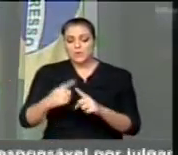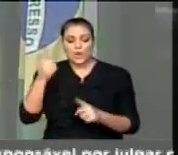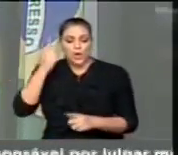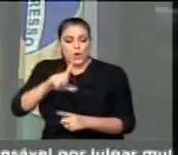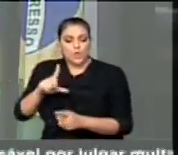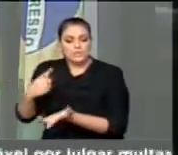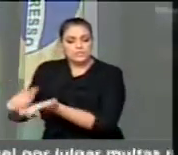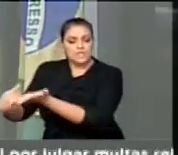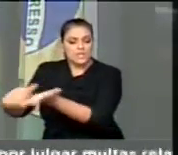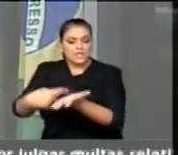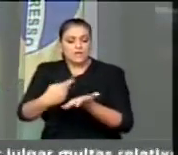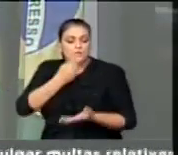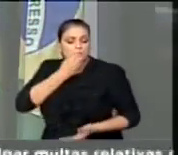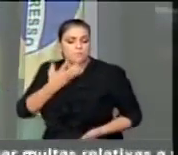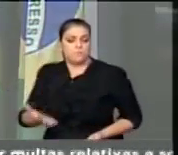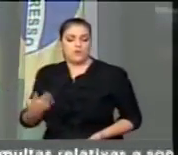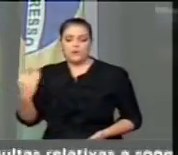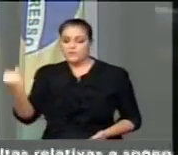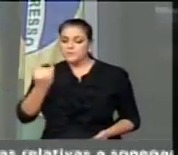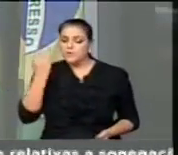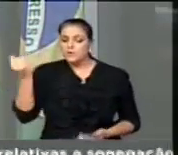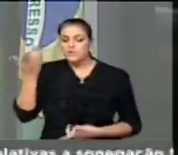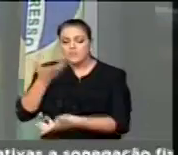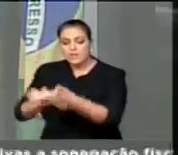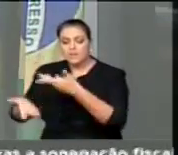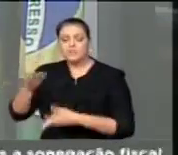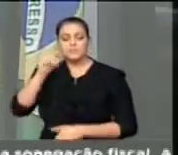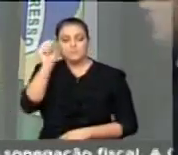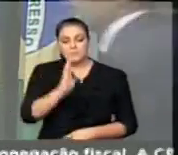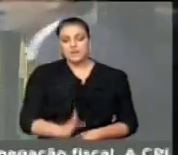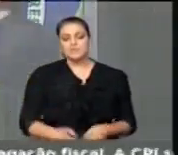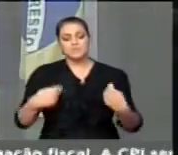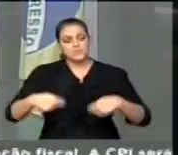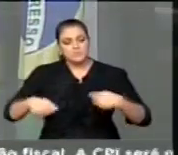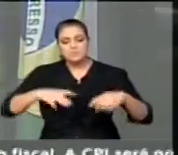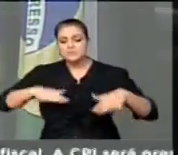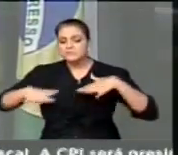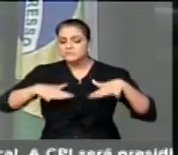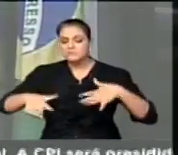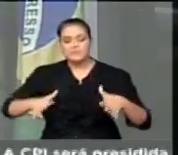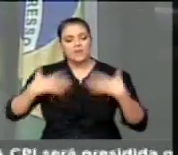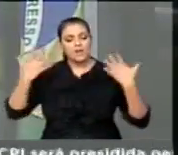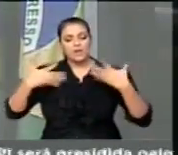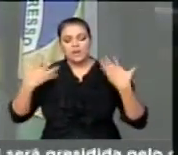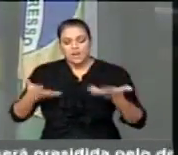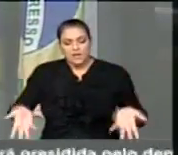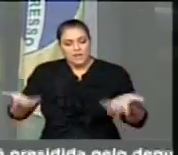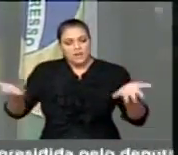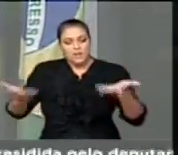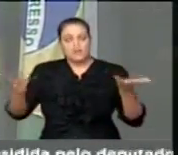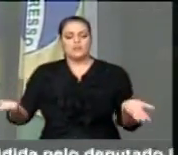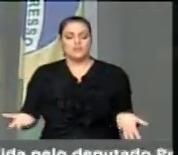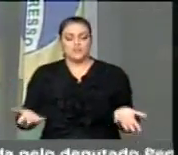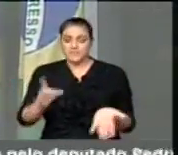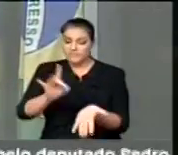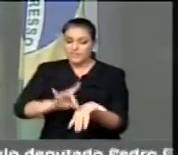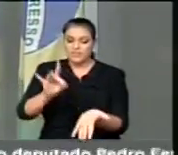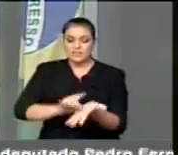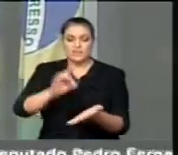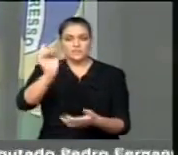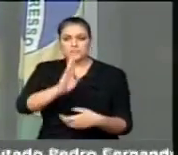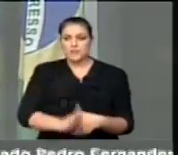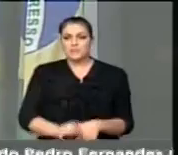parcerias internacionais importantes. O Brasil precisa se mexer. Infelizmente, a realidade é que o país